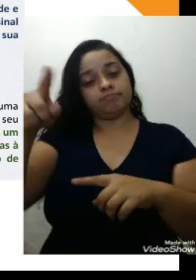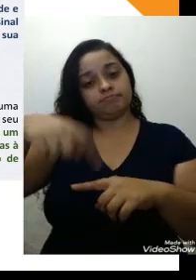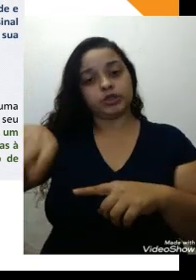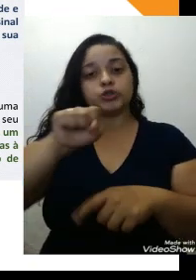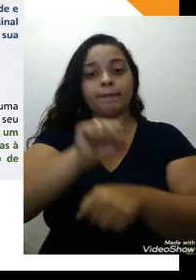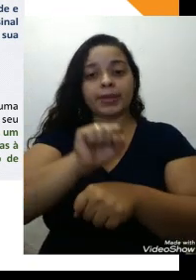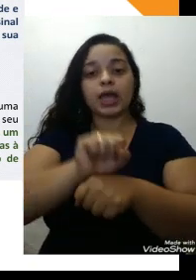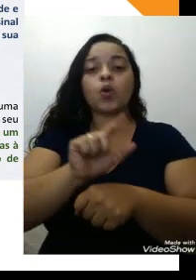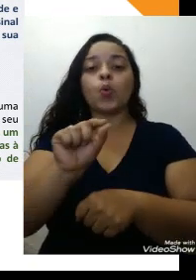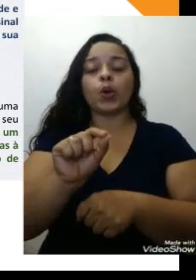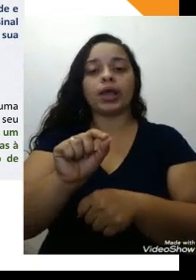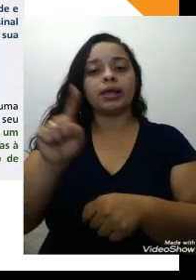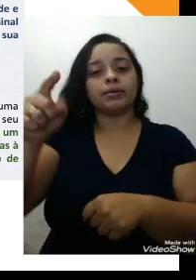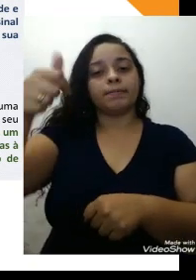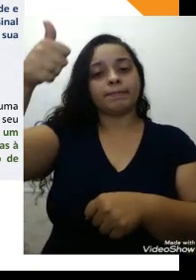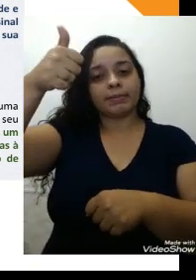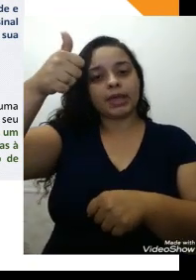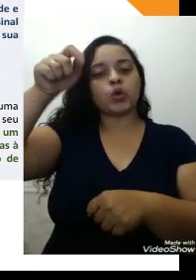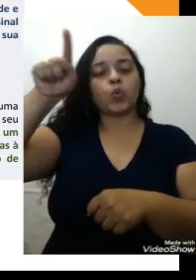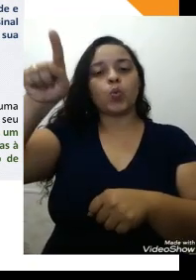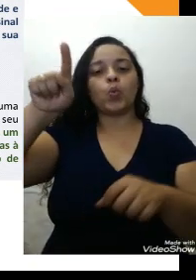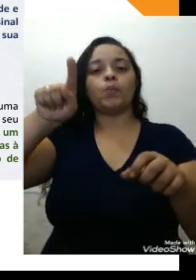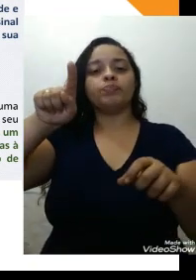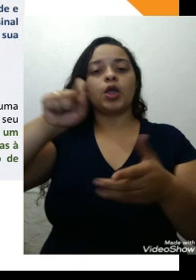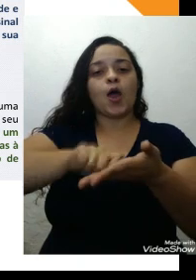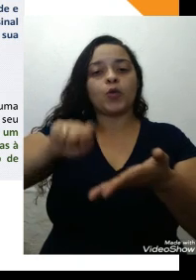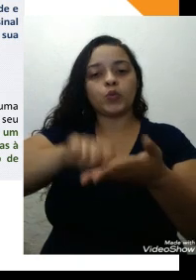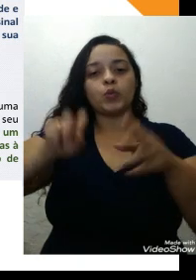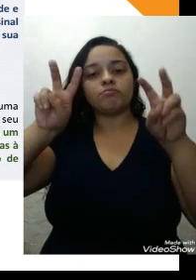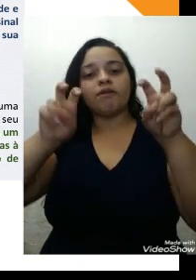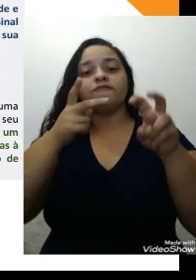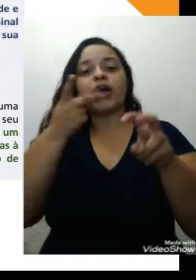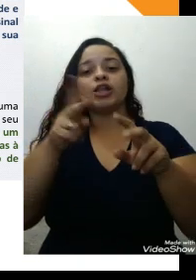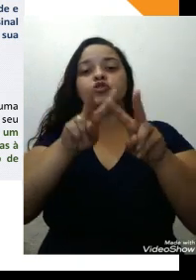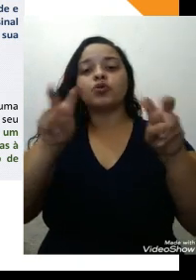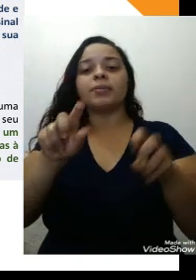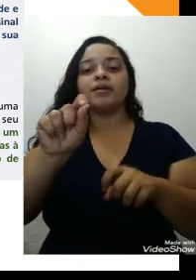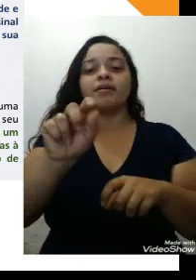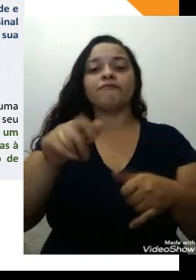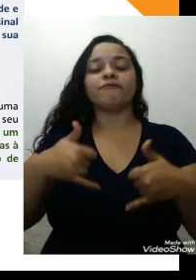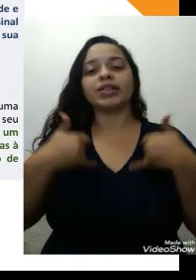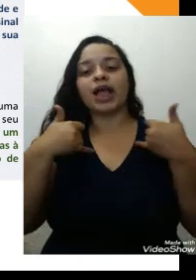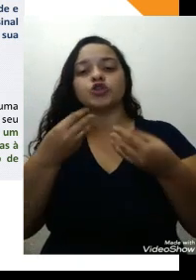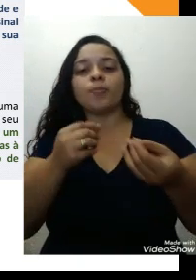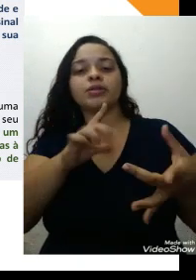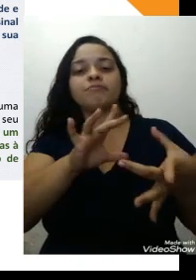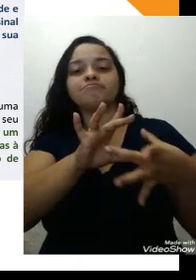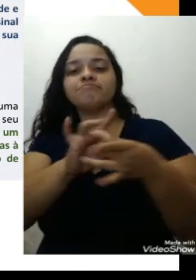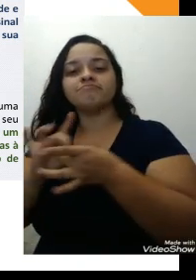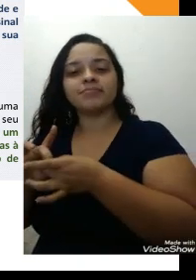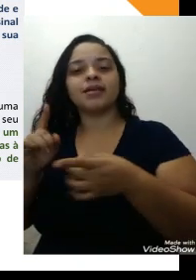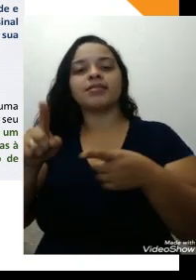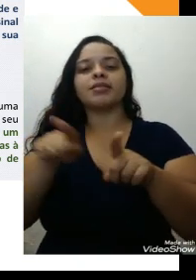que primeiro o autor fale de vaidade e como ela está relacionada